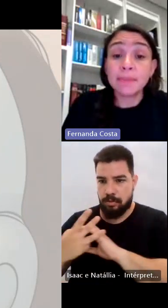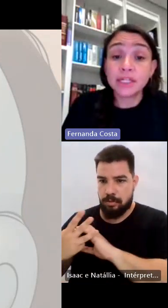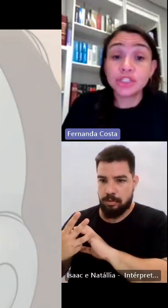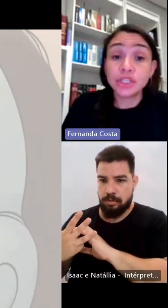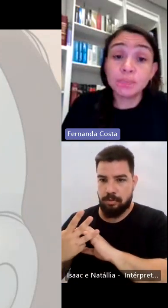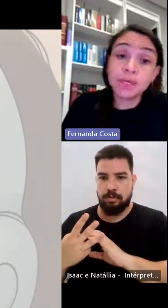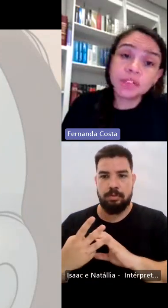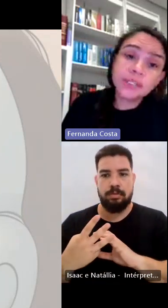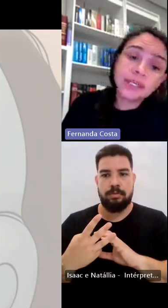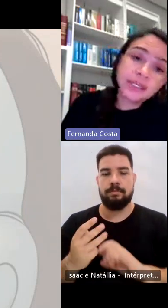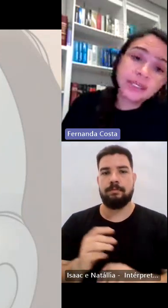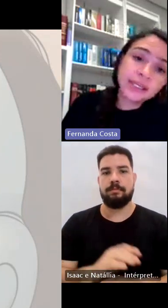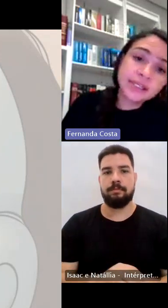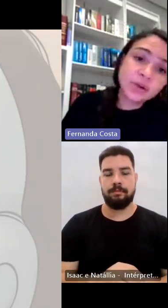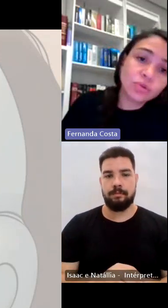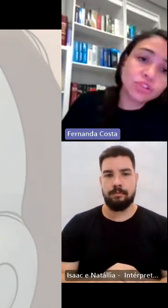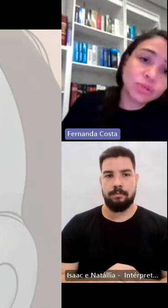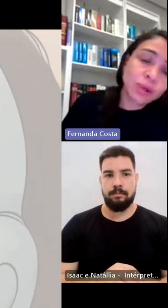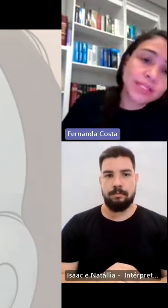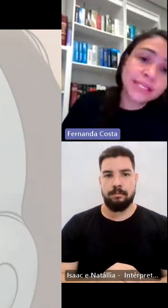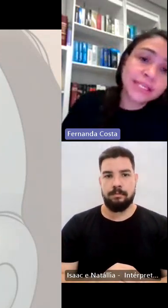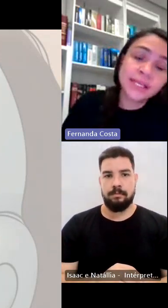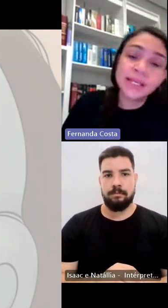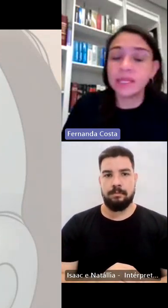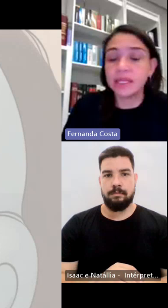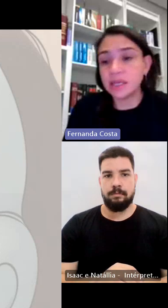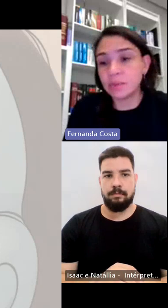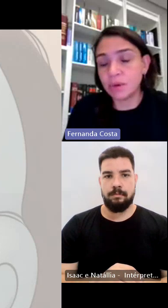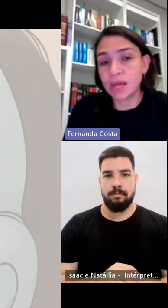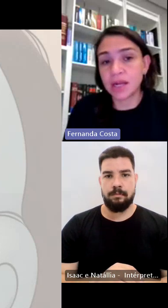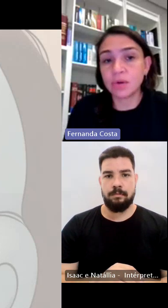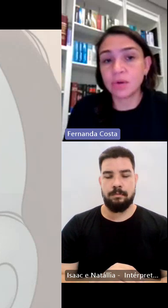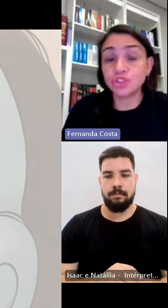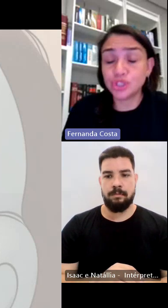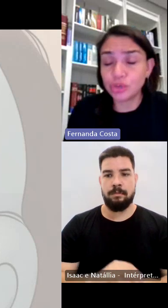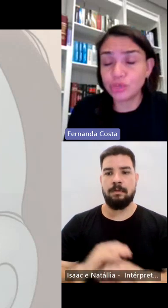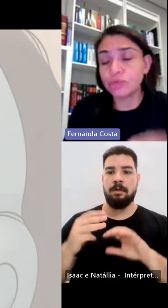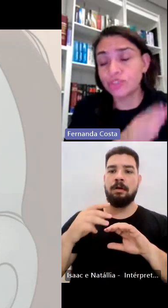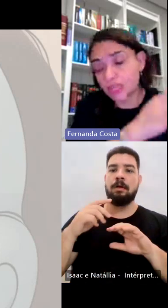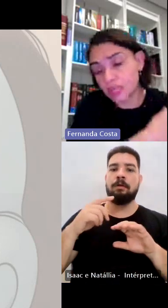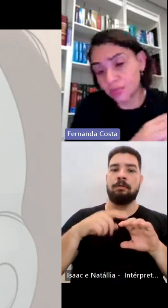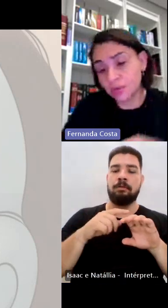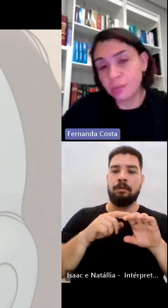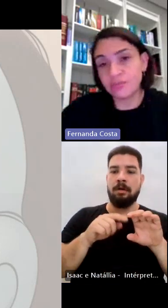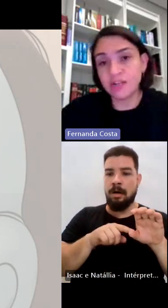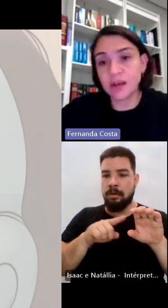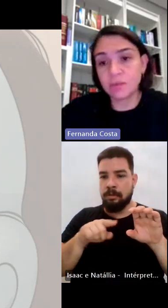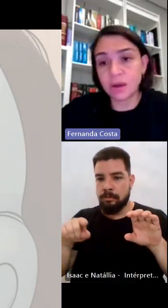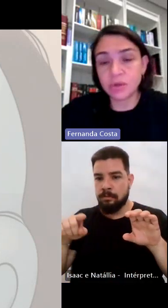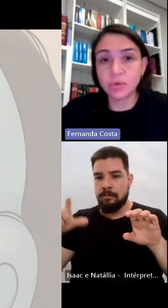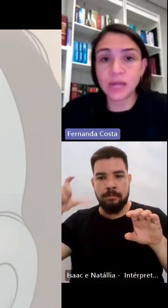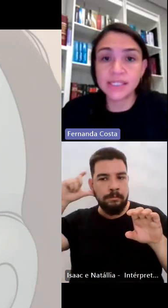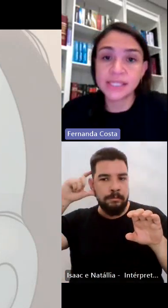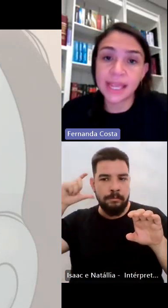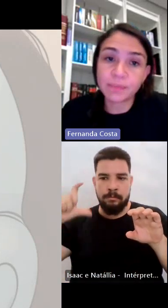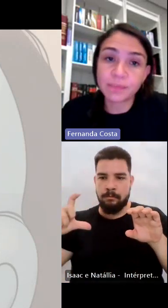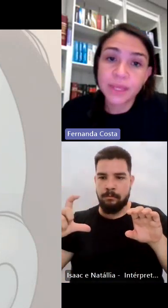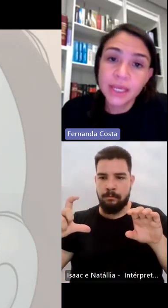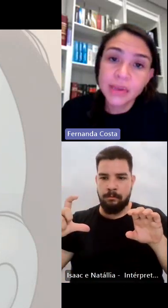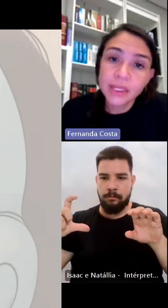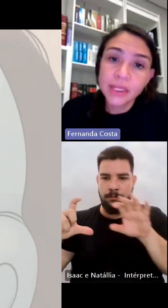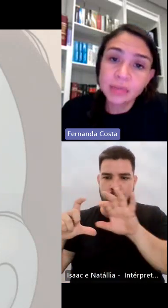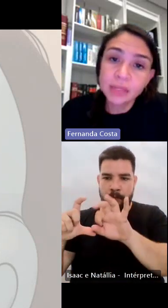à membrana timpânica, e aqui, se eu continuasse aqui, eu teria o meu canal auditivo chegando no meu pavilhão auricular